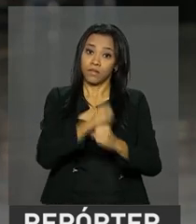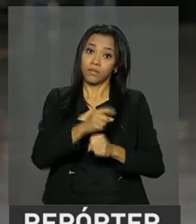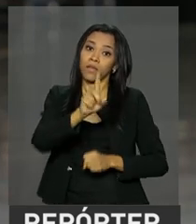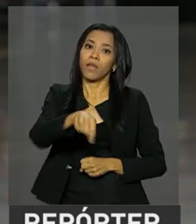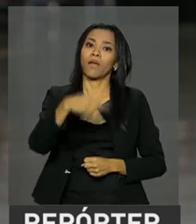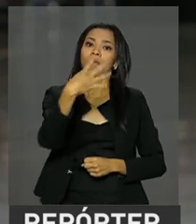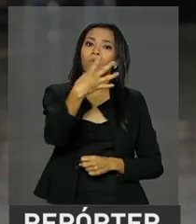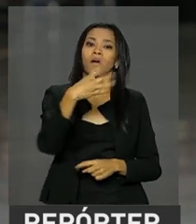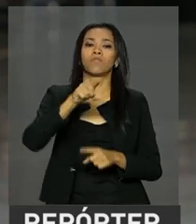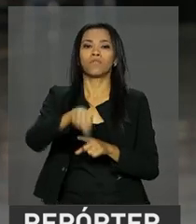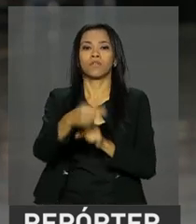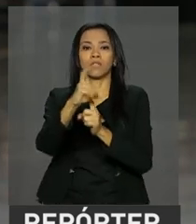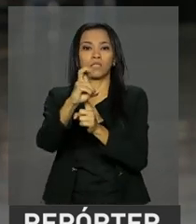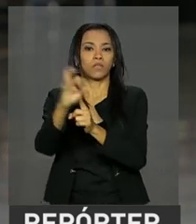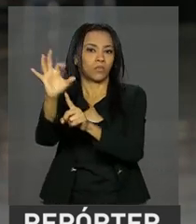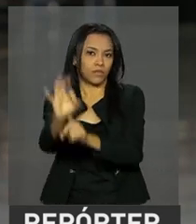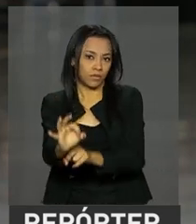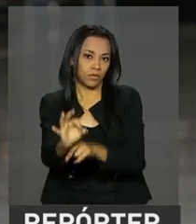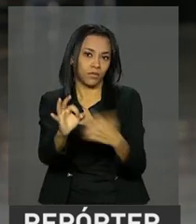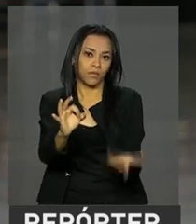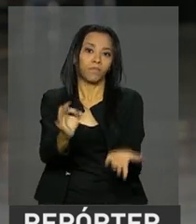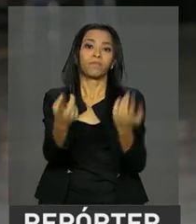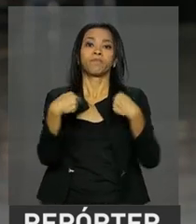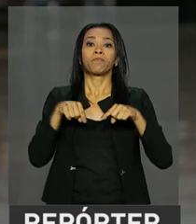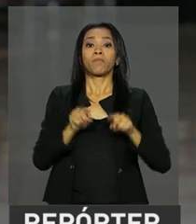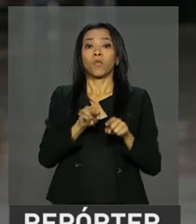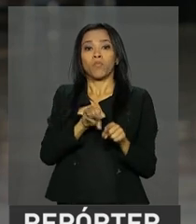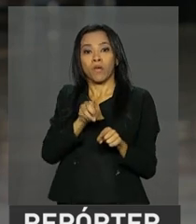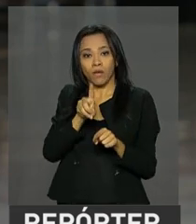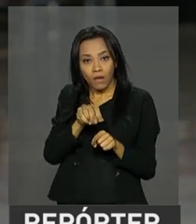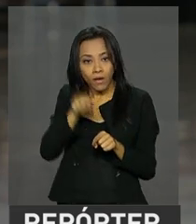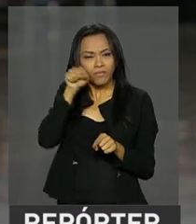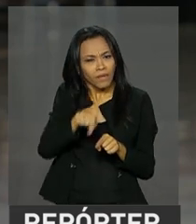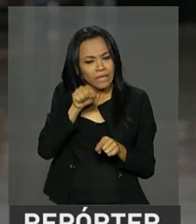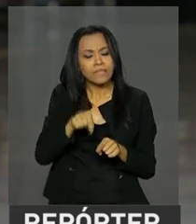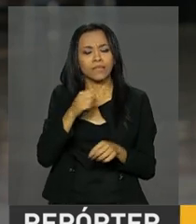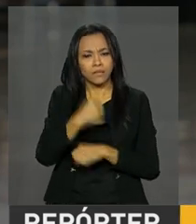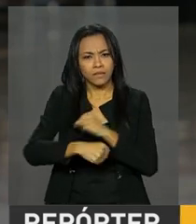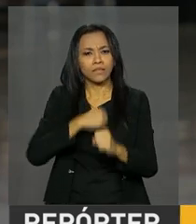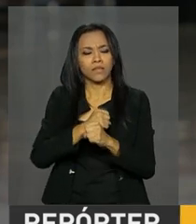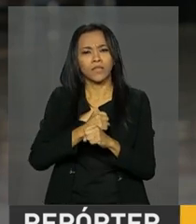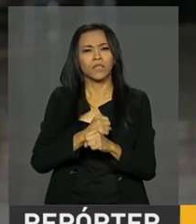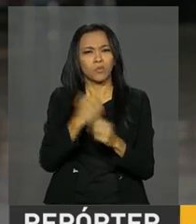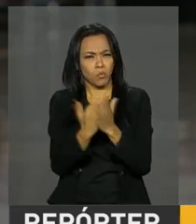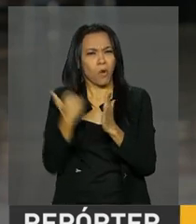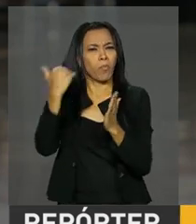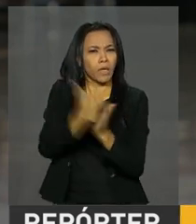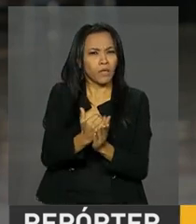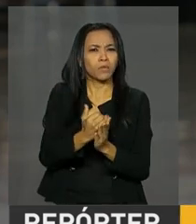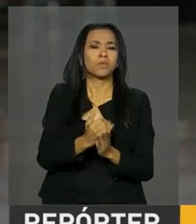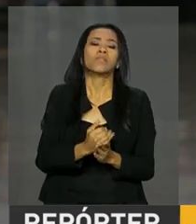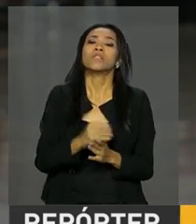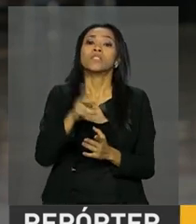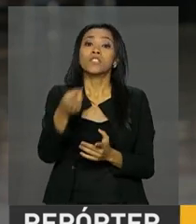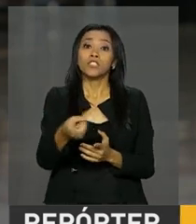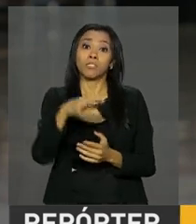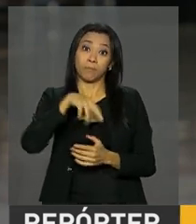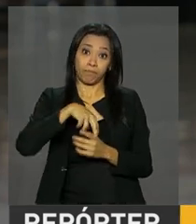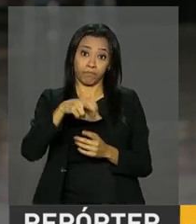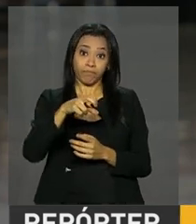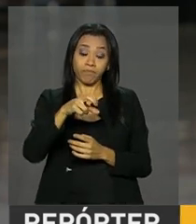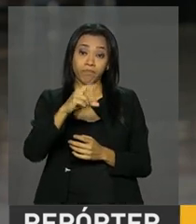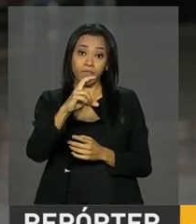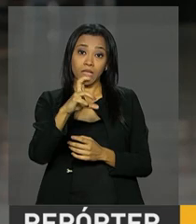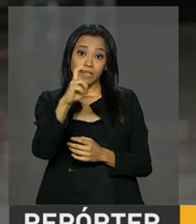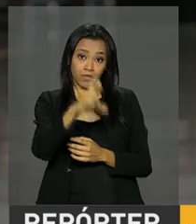de 45% o mercado financeiro tá estimando para esse ano também um crescimento de 0% do PIB que é o produto interno bruto